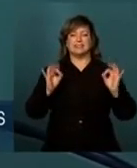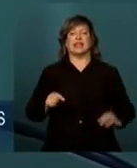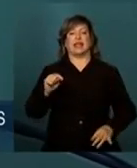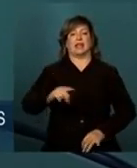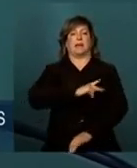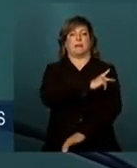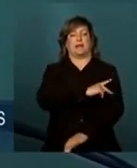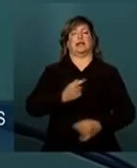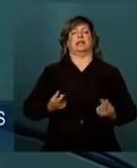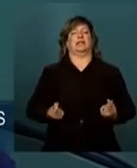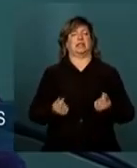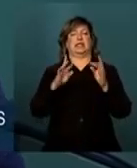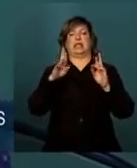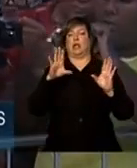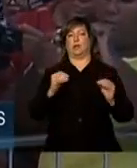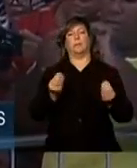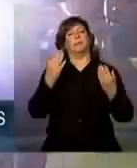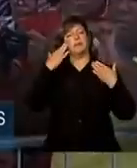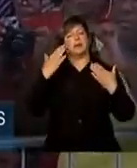esse é um estado rico. Muito obrigada.